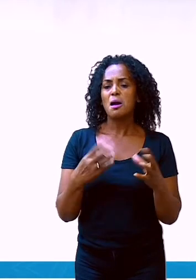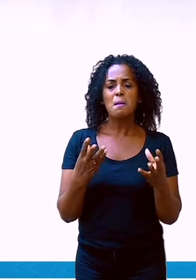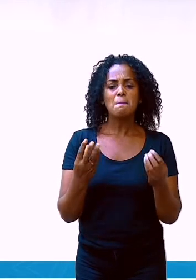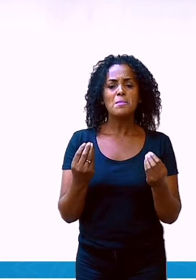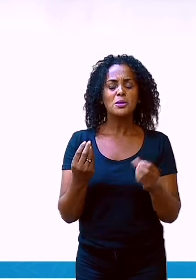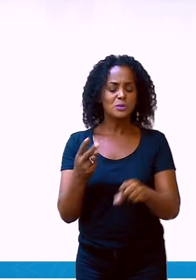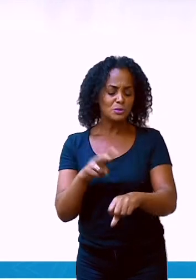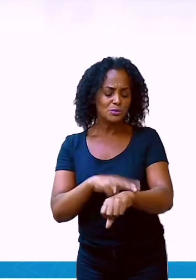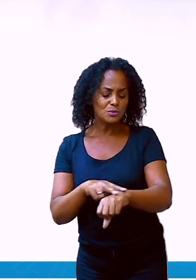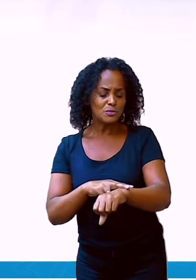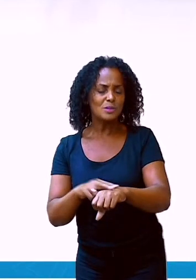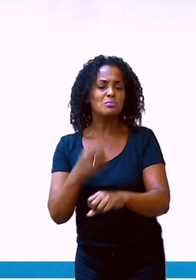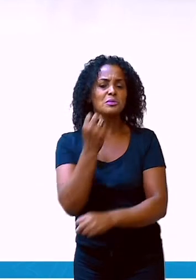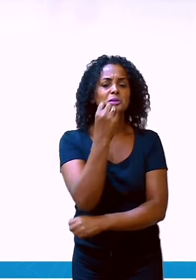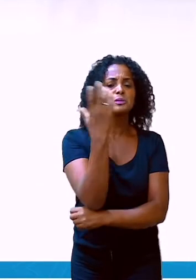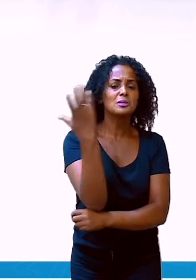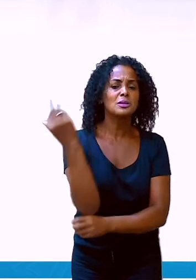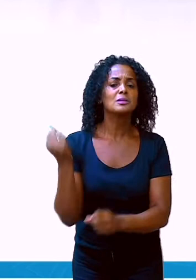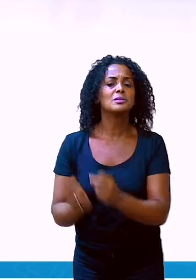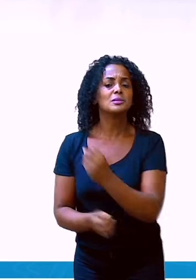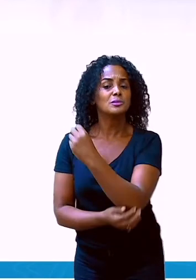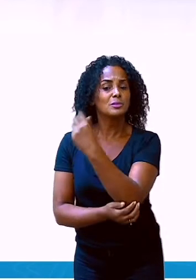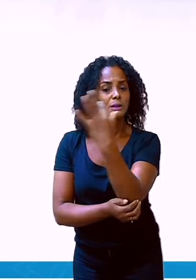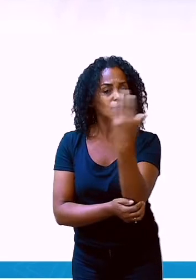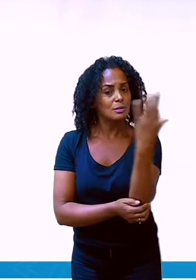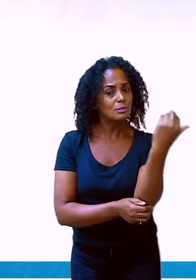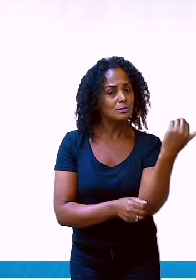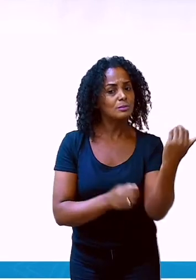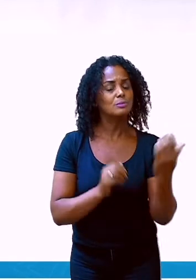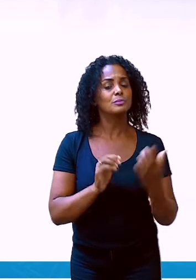olha, preservação da natureza.